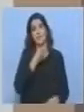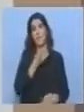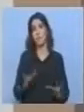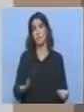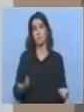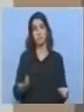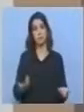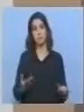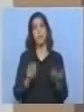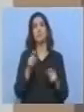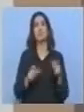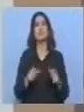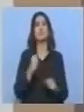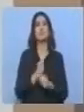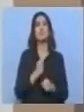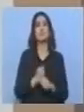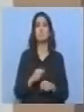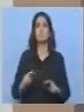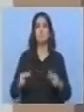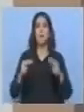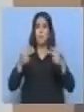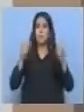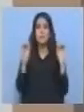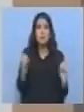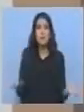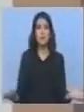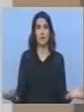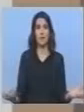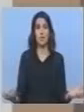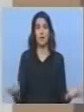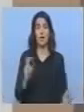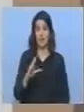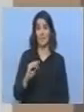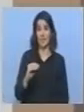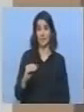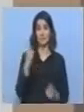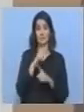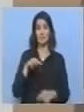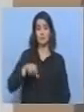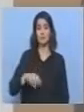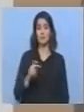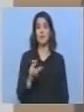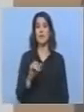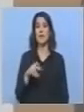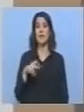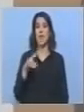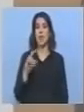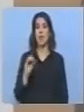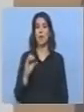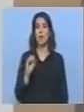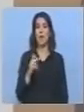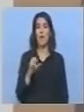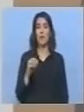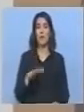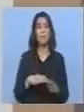e com muita gente na carreira que não teve nenhuma oportunidade de progredir. Há 10 anos, o professor Mariano Gago fez a última alteração ao Estatuto da Carreira